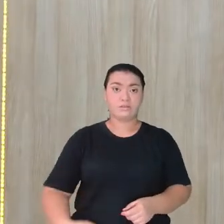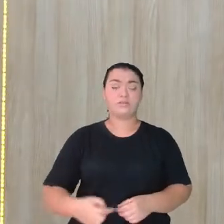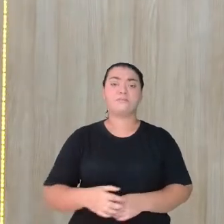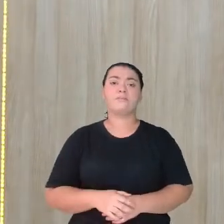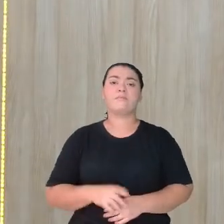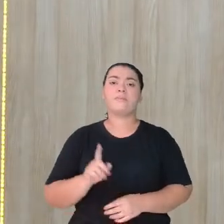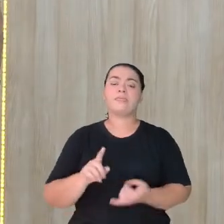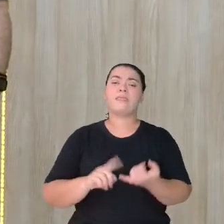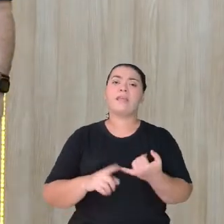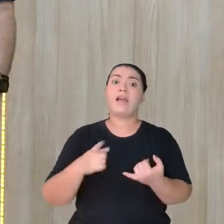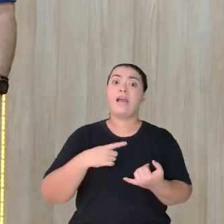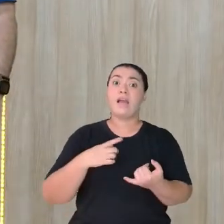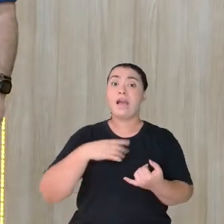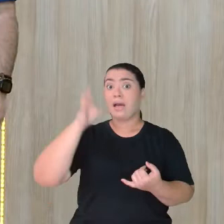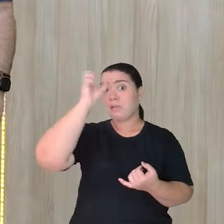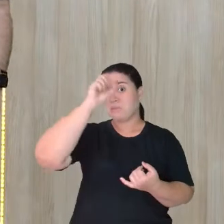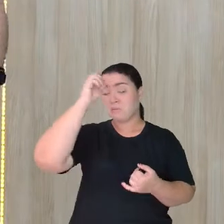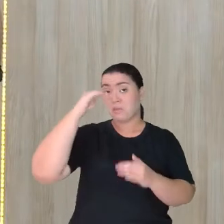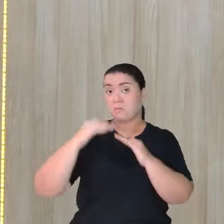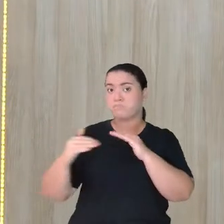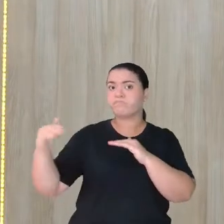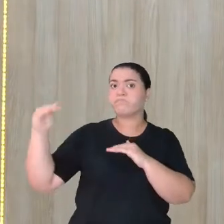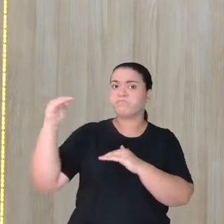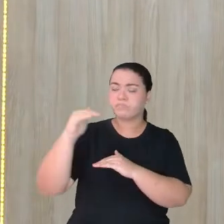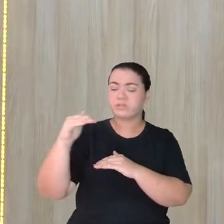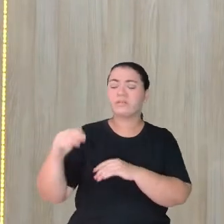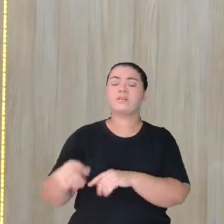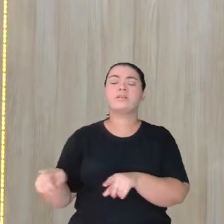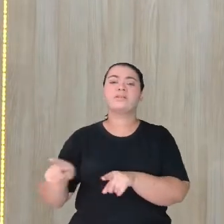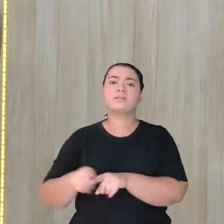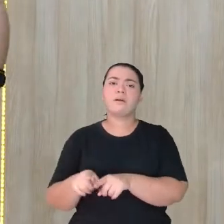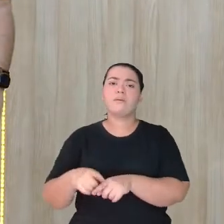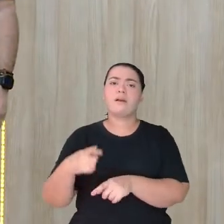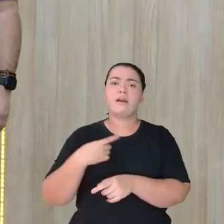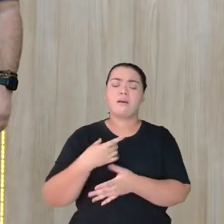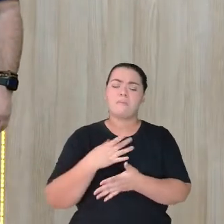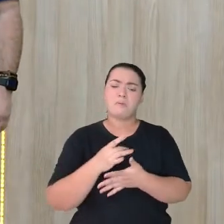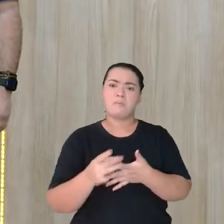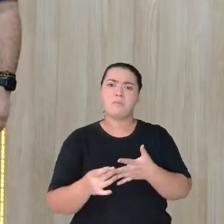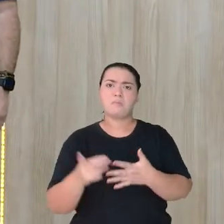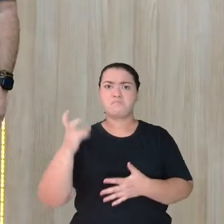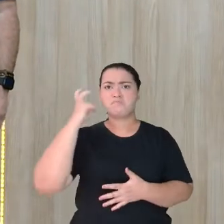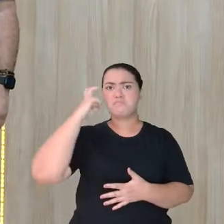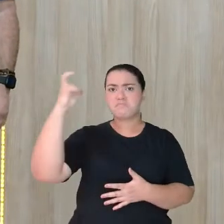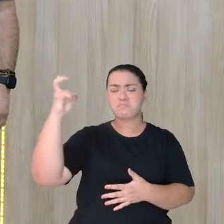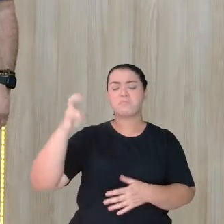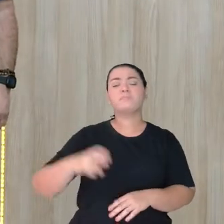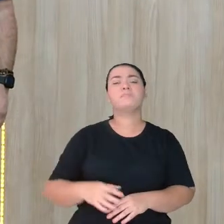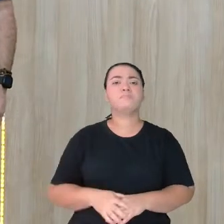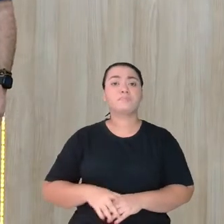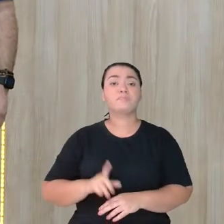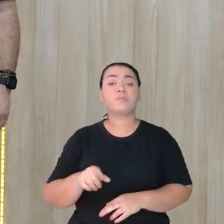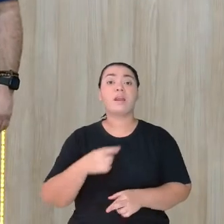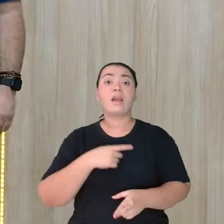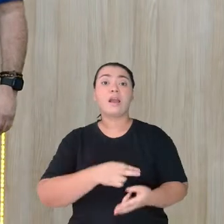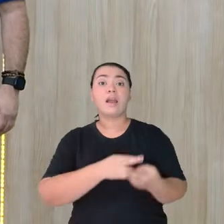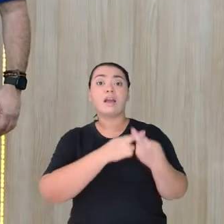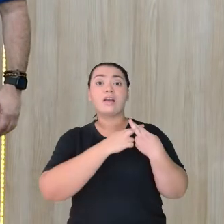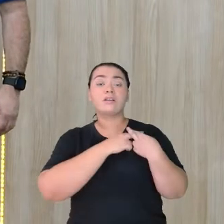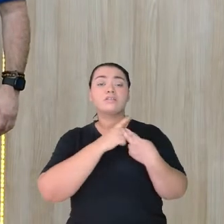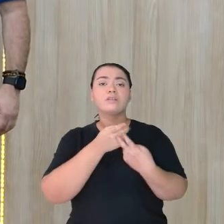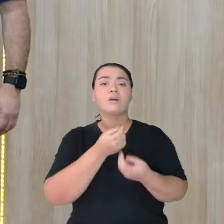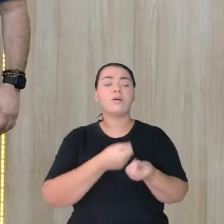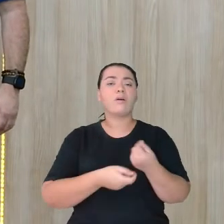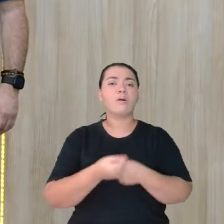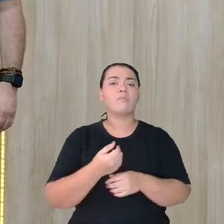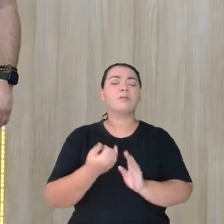recebiam educação de alto nível e possuíam muitas qualidades intelectuais, sendo responsáveis aí, ó, pela cobrança